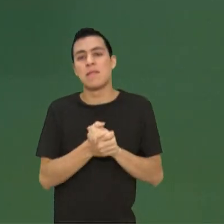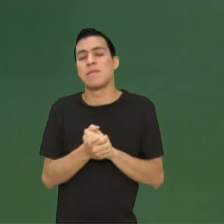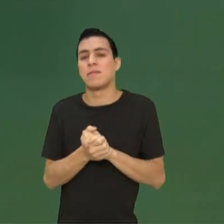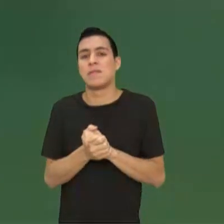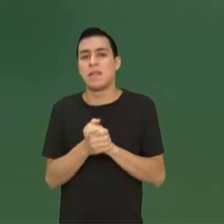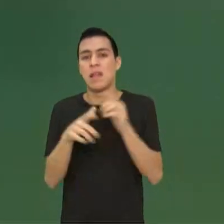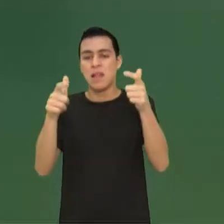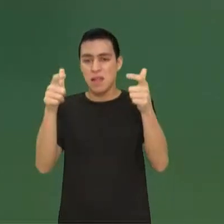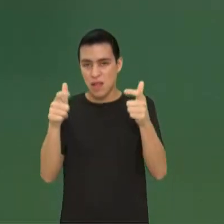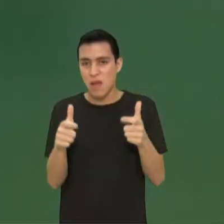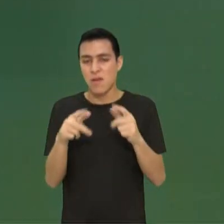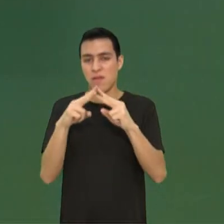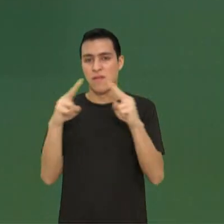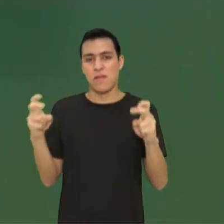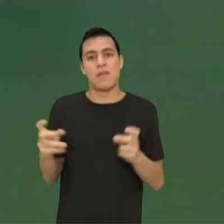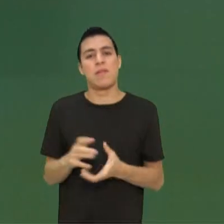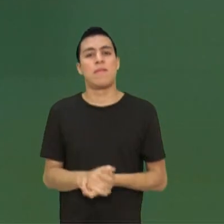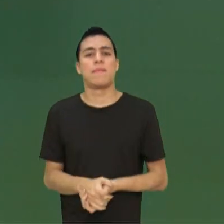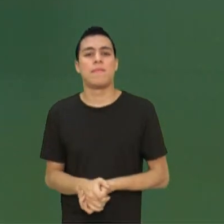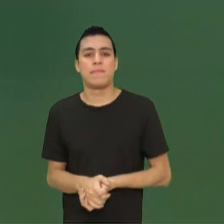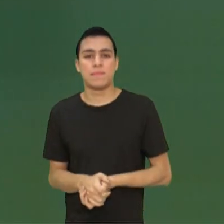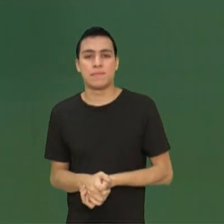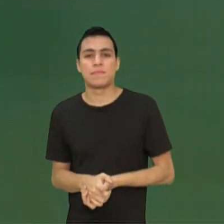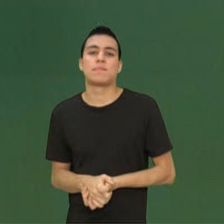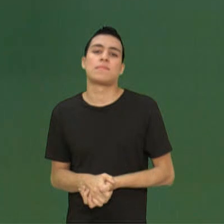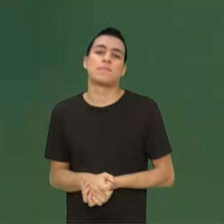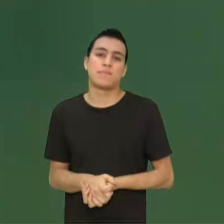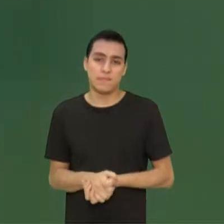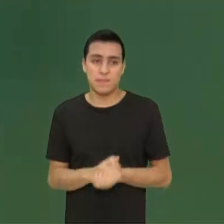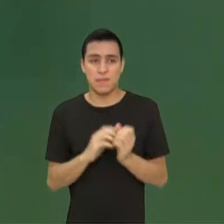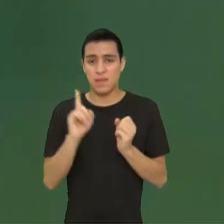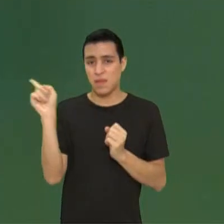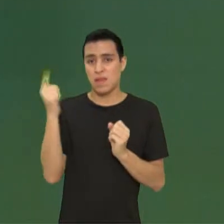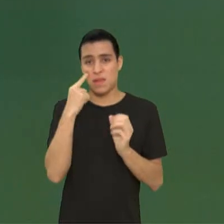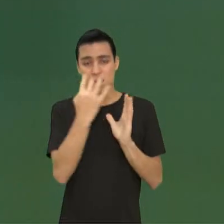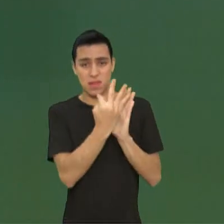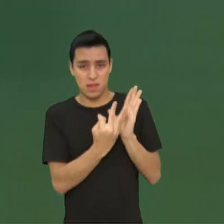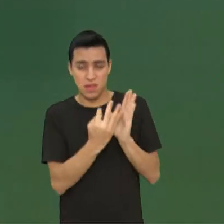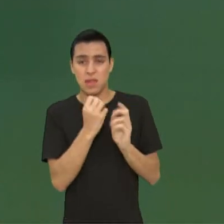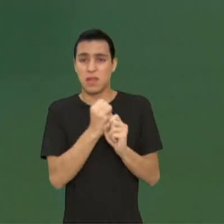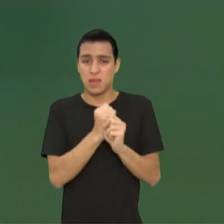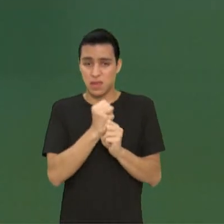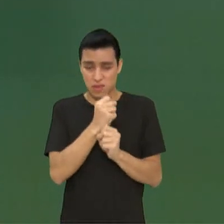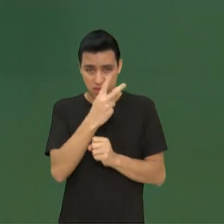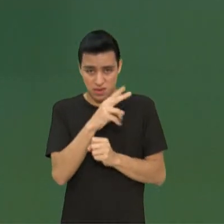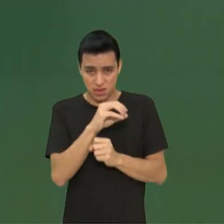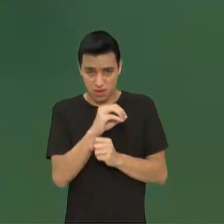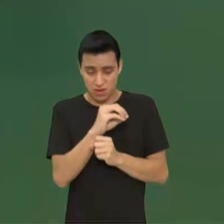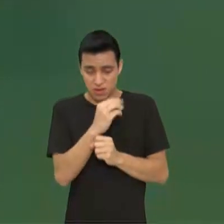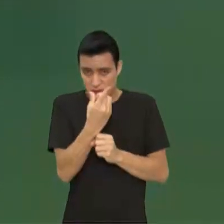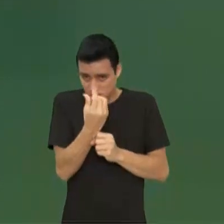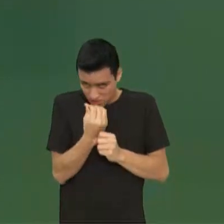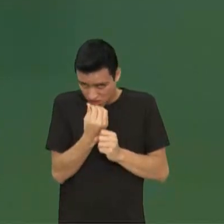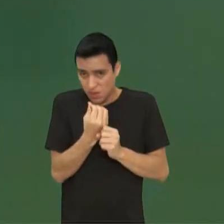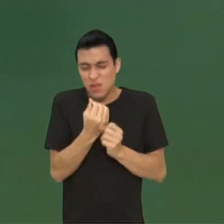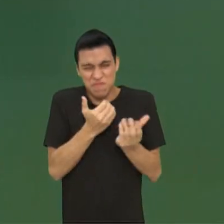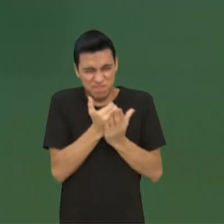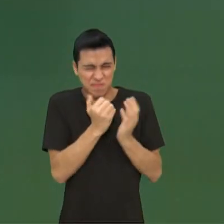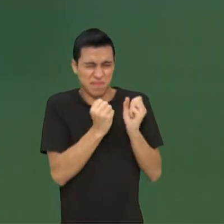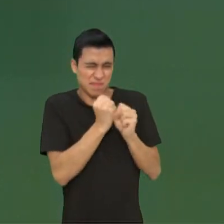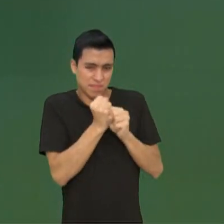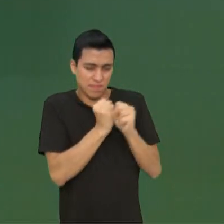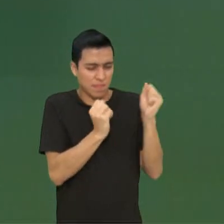Barra do Sul, em Florianópolis. Esse texto aqui é de 2016, do início do